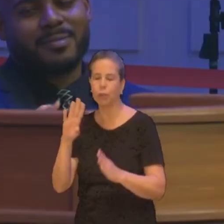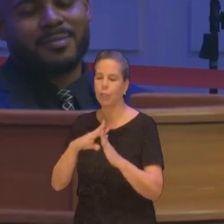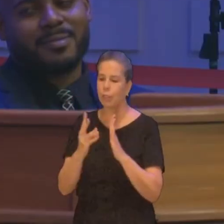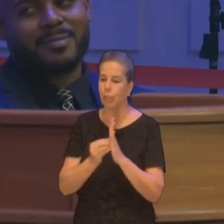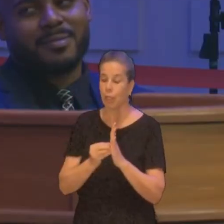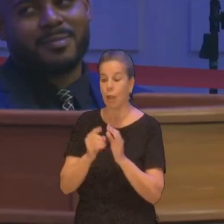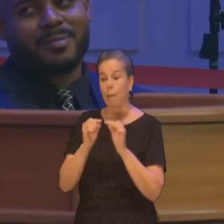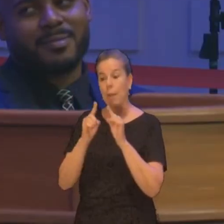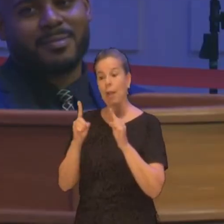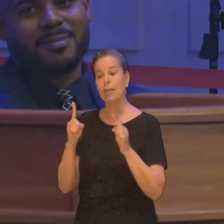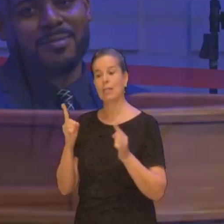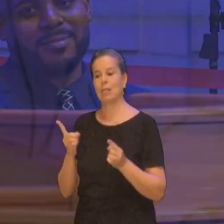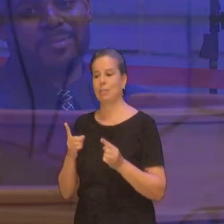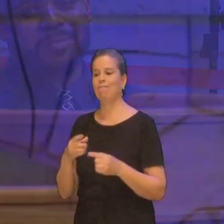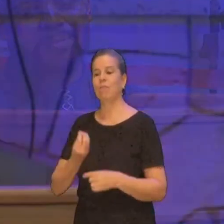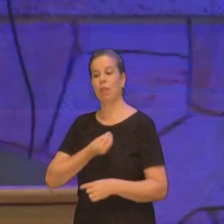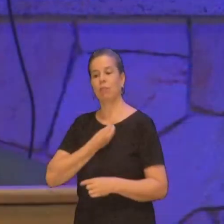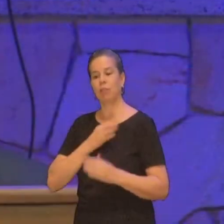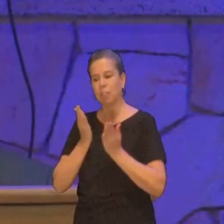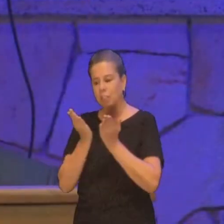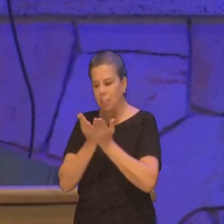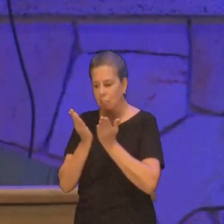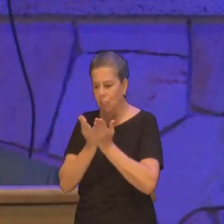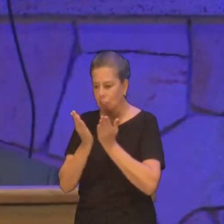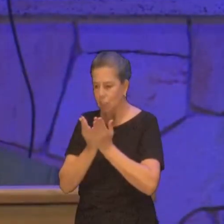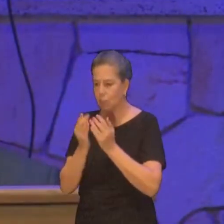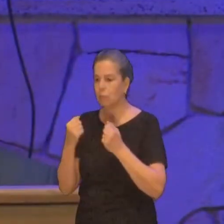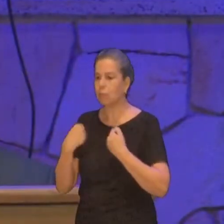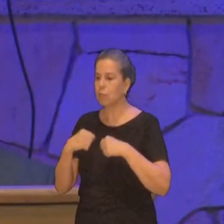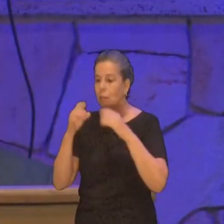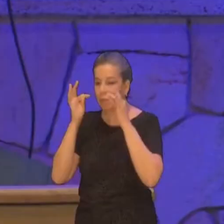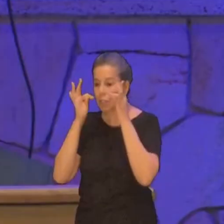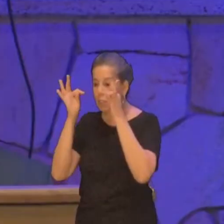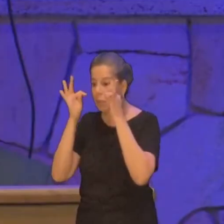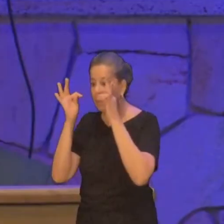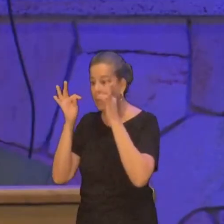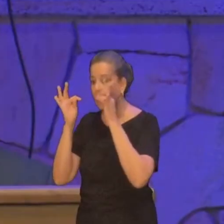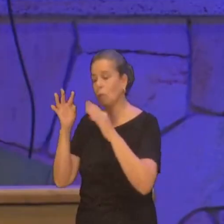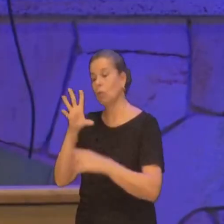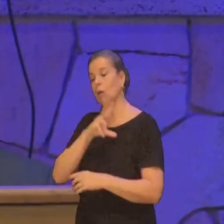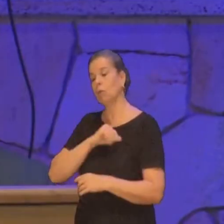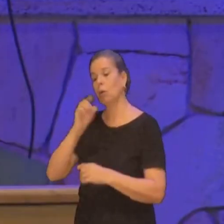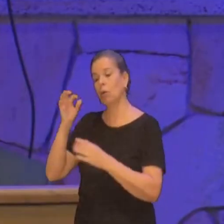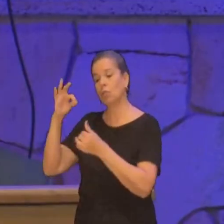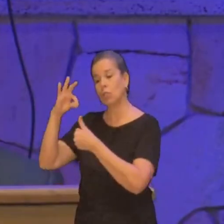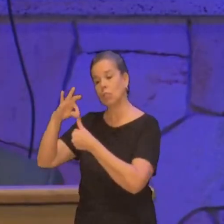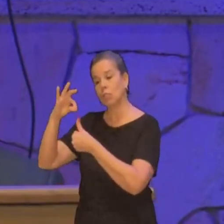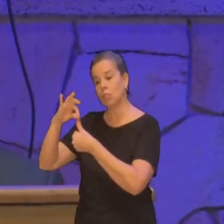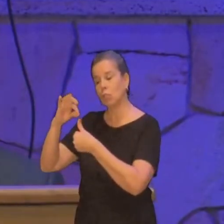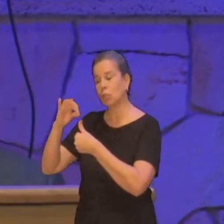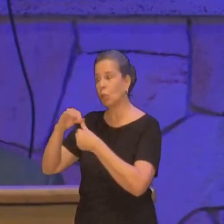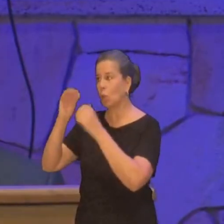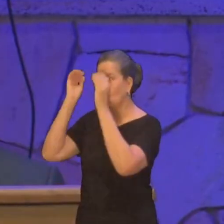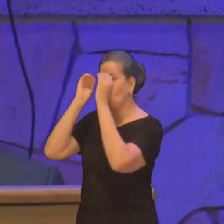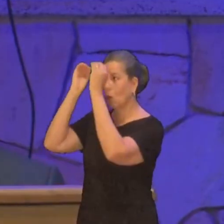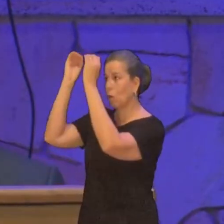cristão é ser testemunho do amor de Cristo. É agir como Cristo agiu. Seguir os passos dele.